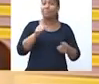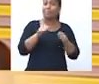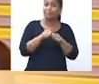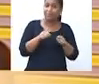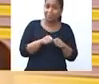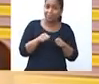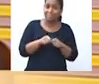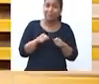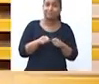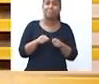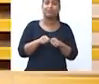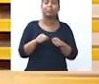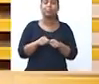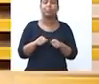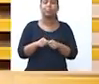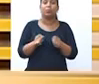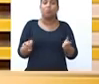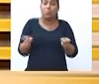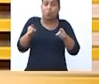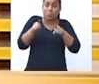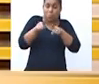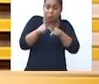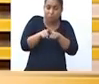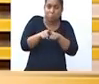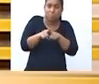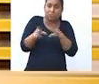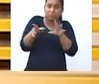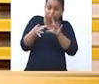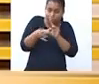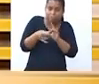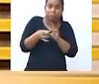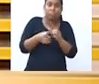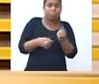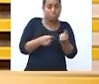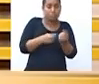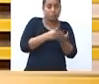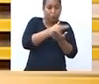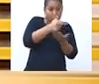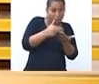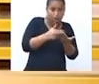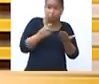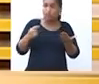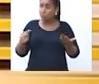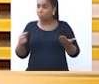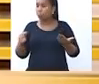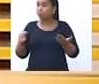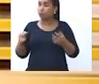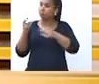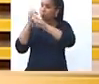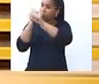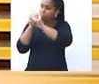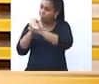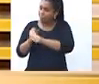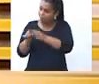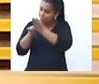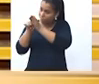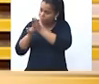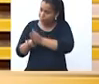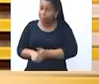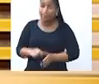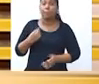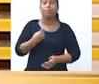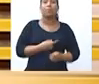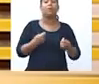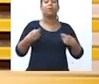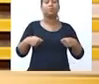fazer o casamento, né, que a gente chama, o matching, né, de uma impressão digital com um banco de dados, então a gente